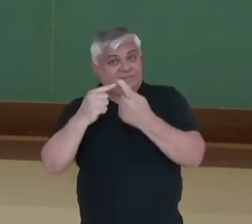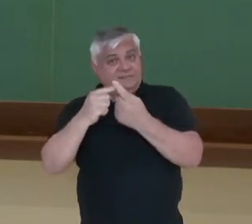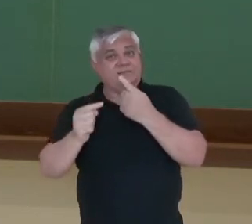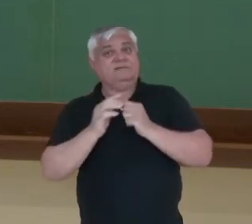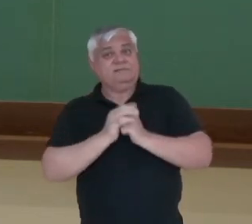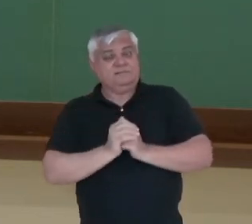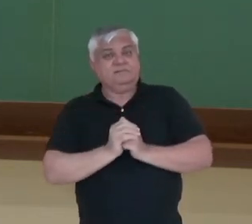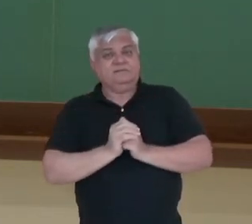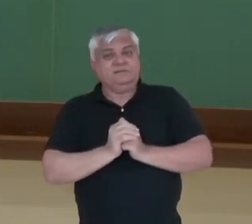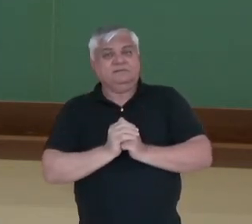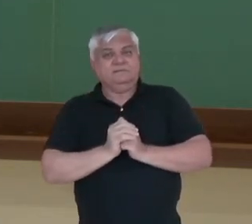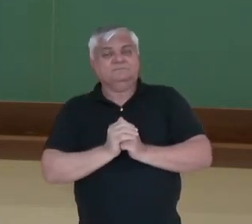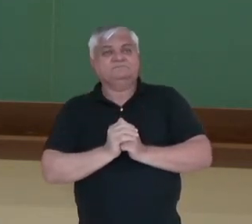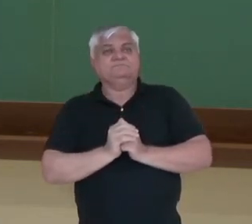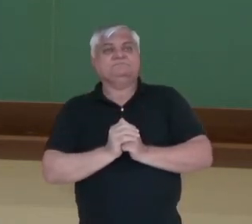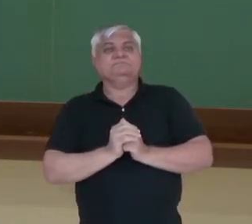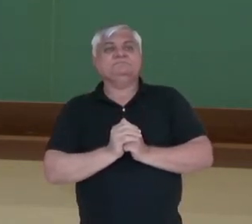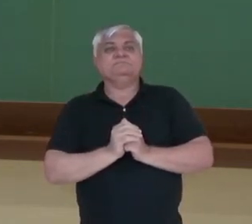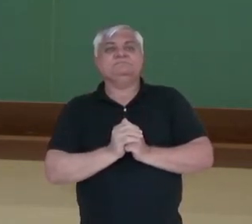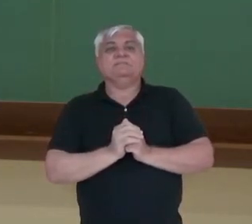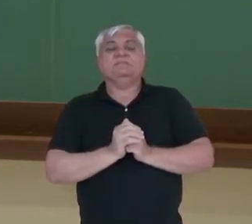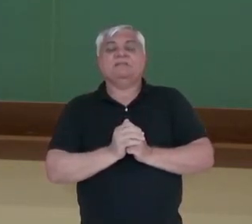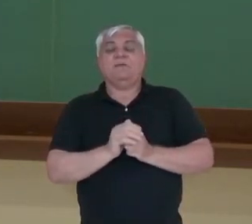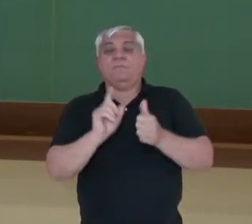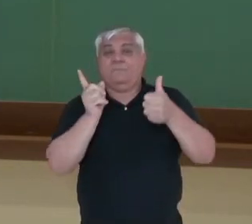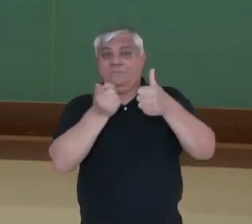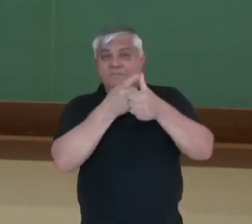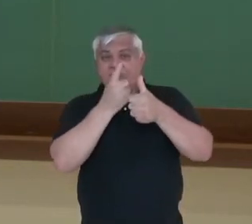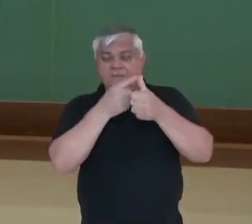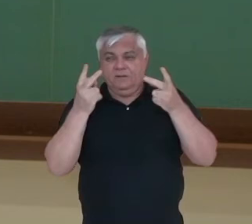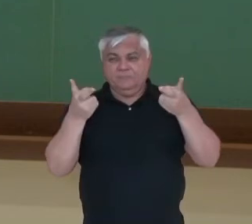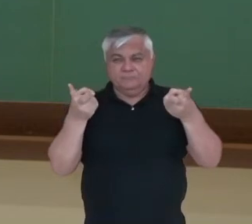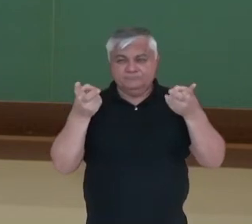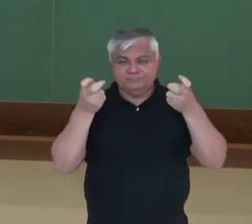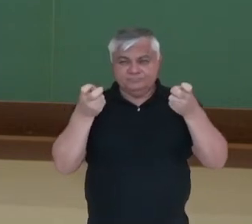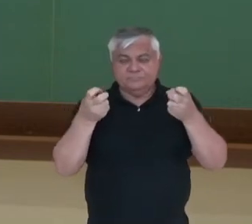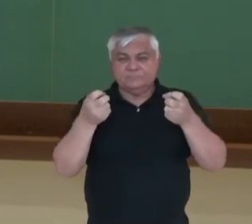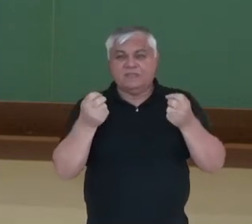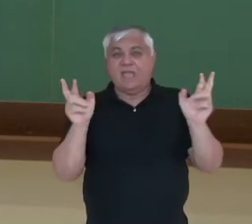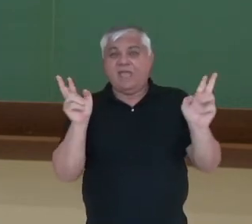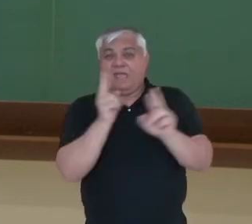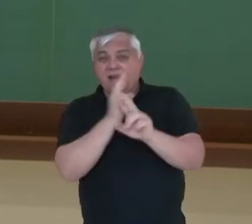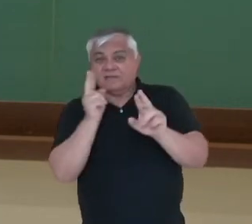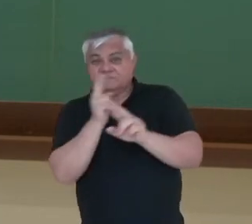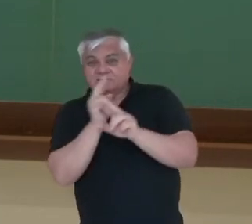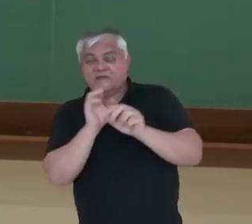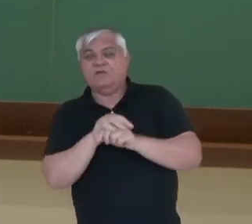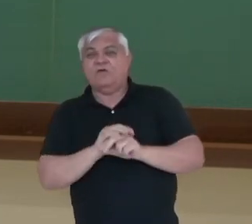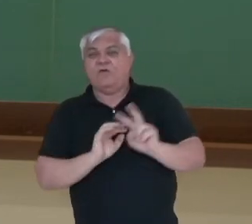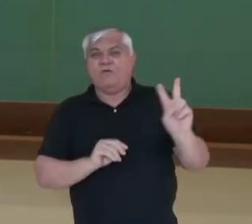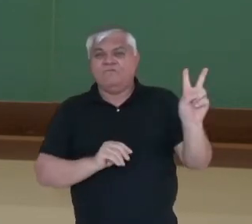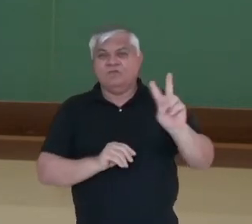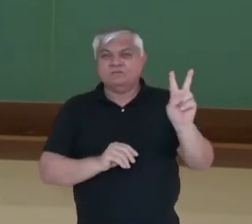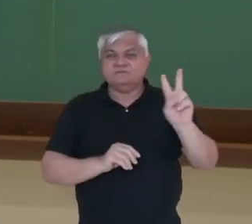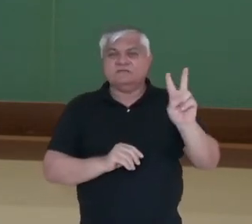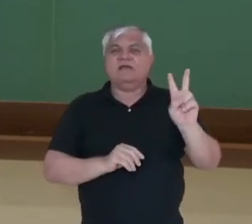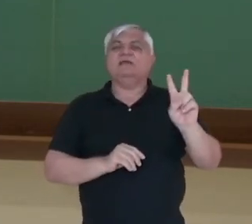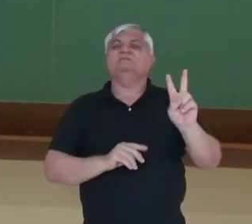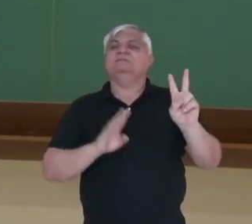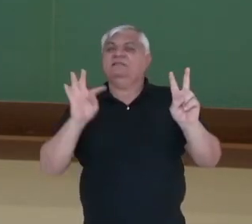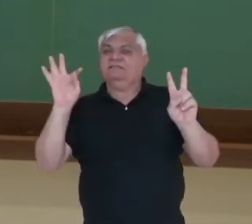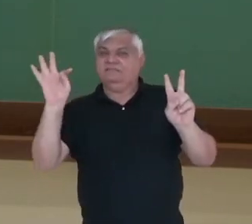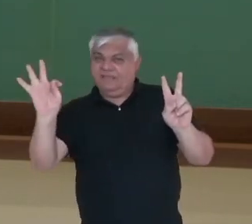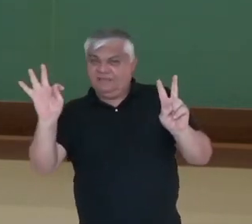passou a ser de 30 segundos. Então, a primeira observação, a primeira relação que a gente pode analisar é